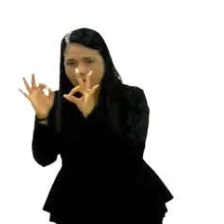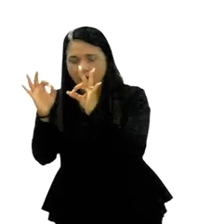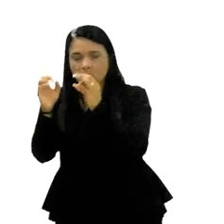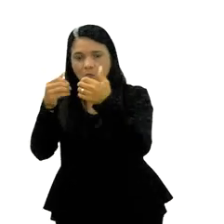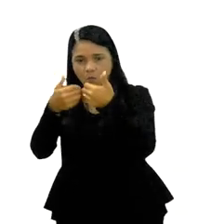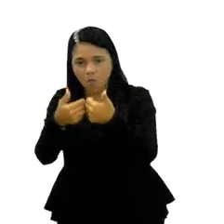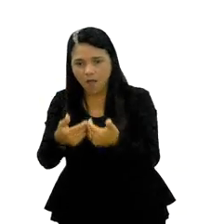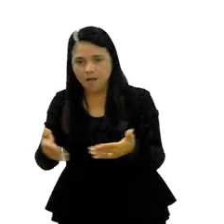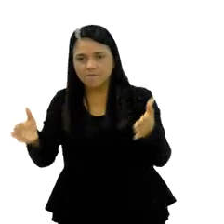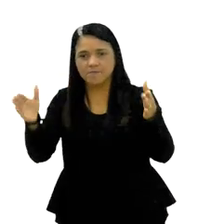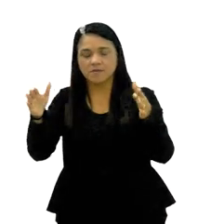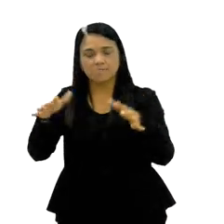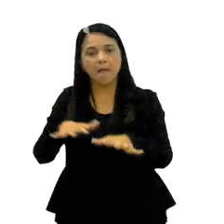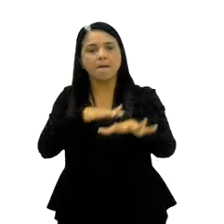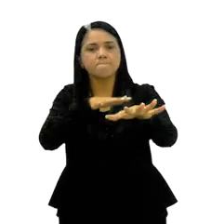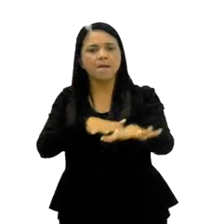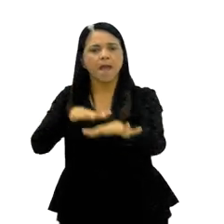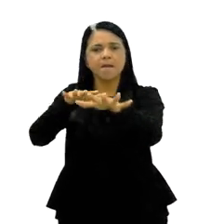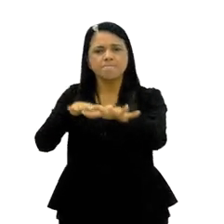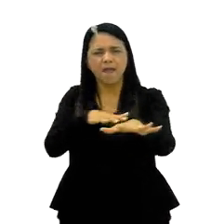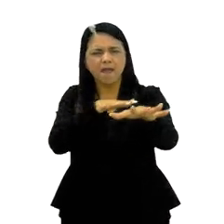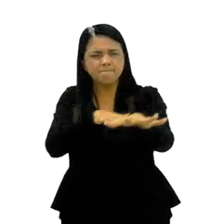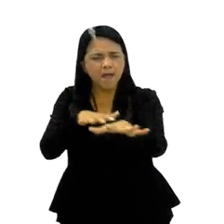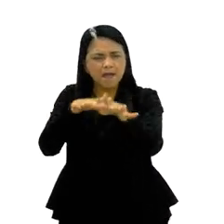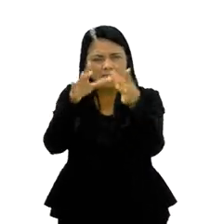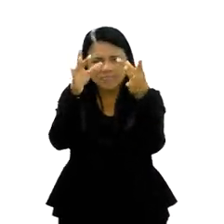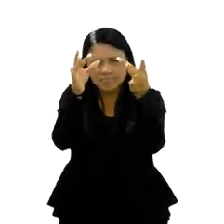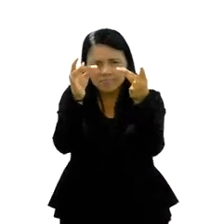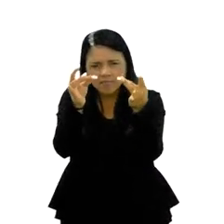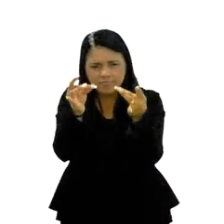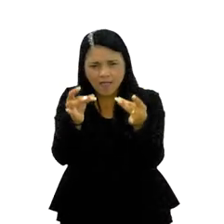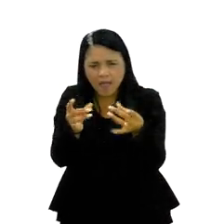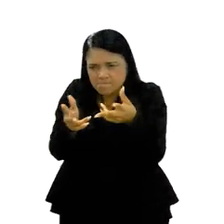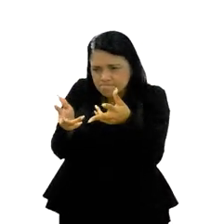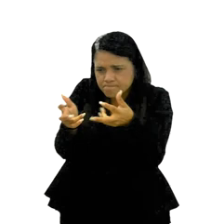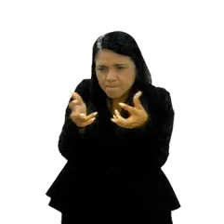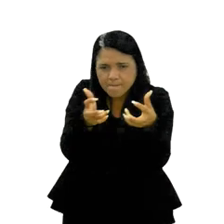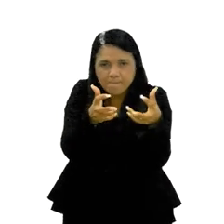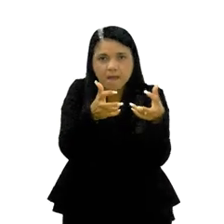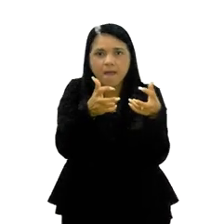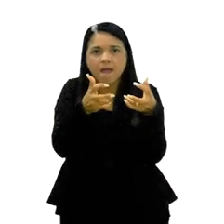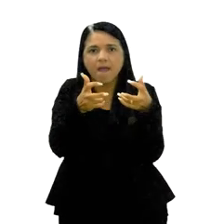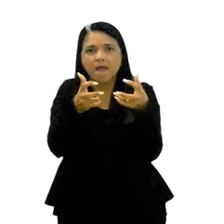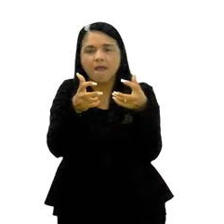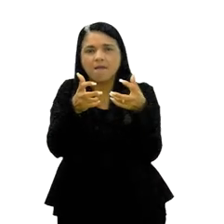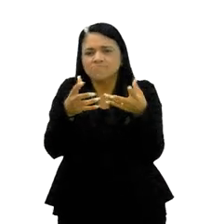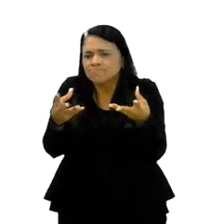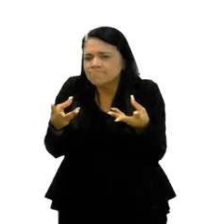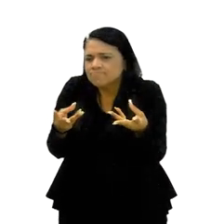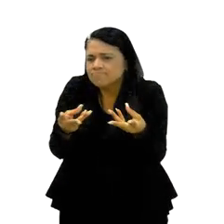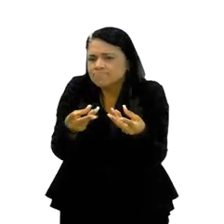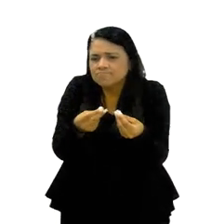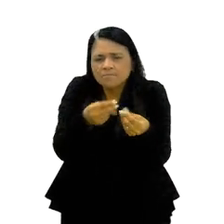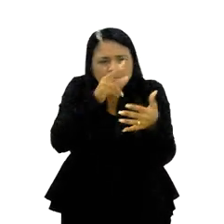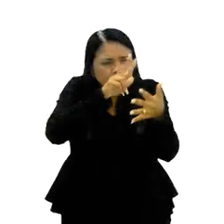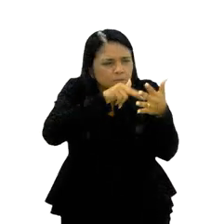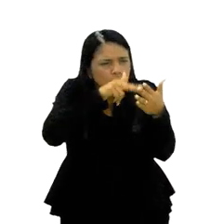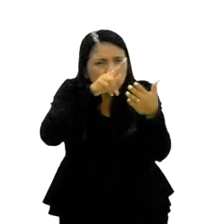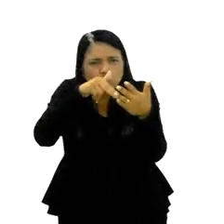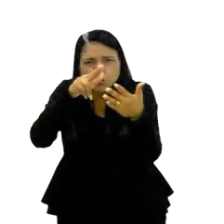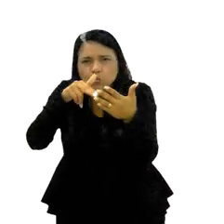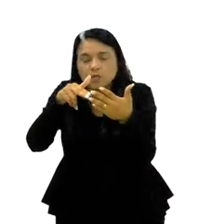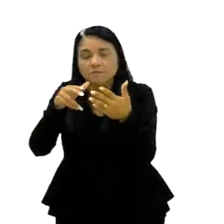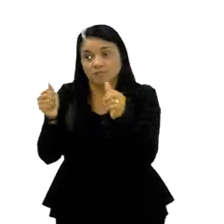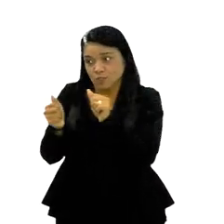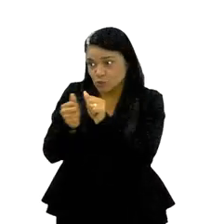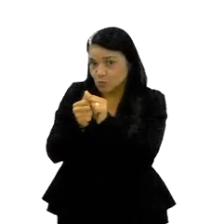ali. Eu via sempre o seu abriá-la sendo feito, coisa, entendeu? Então você vai pegando detalhes que a gente consegue ver, assim, de muito, muito